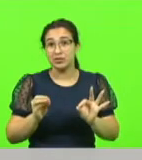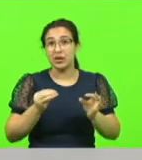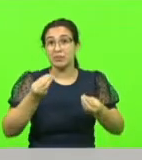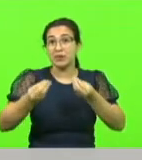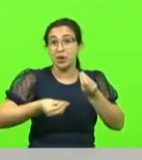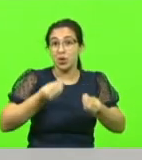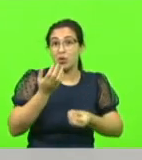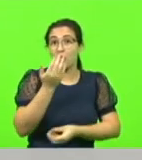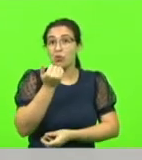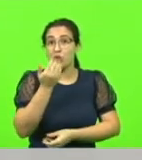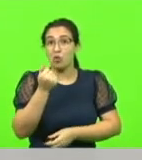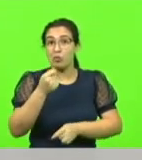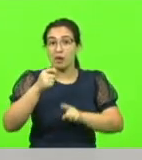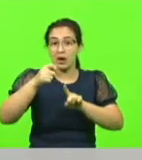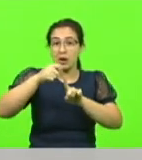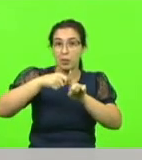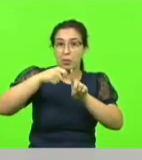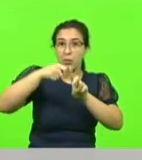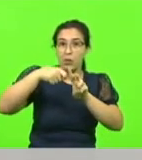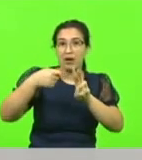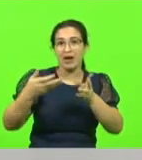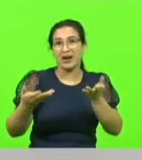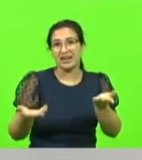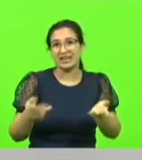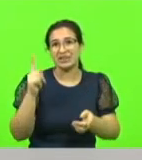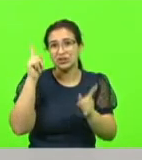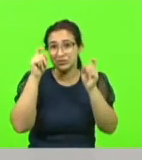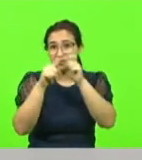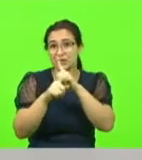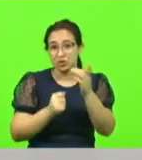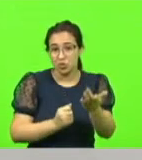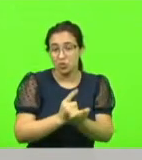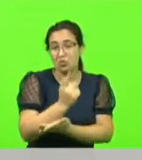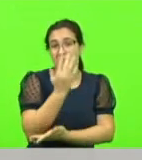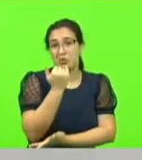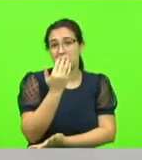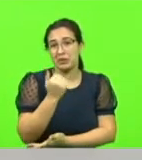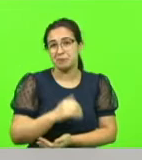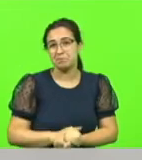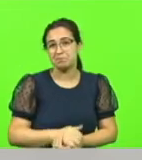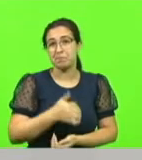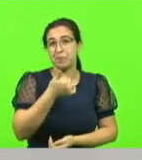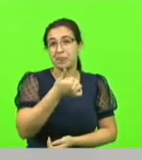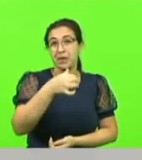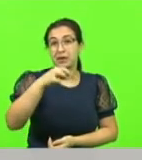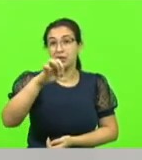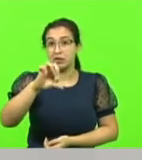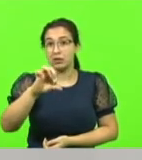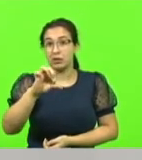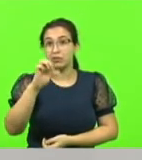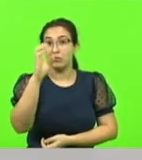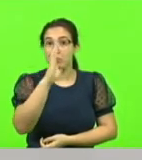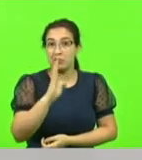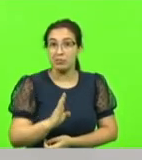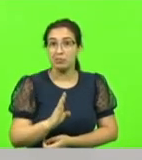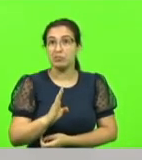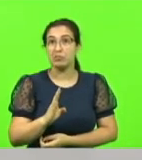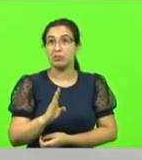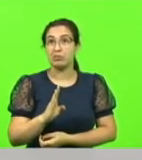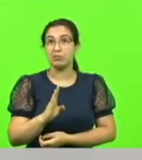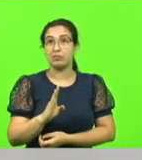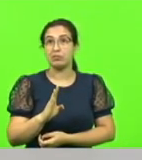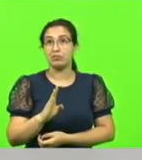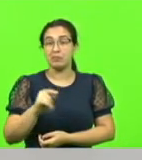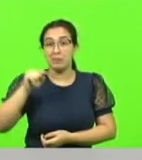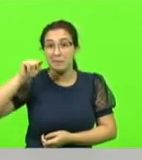mês na mesa dessas famílias. 19 brasileiros hoje estão no mapa da fome. 19